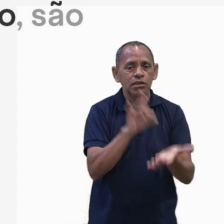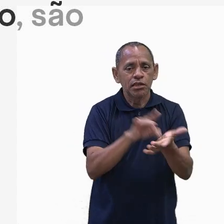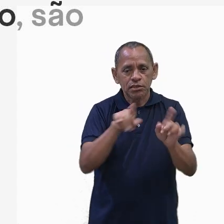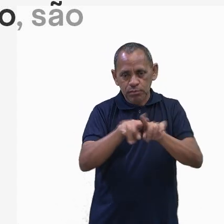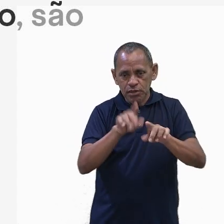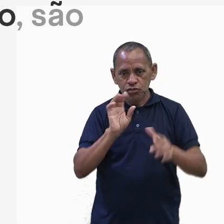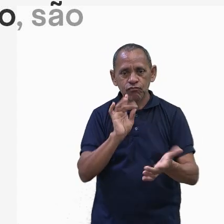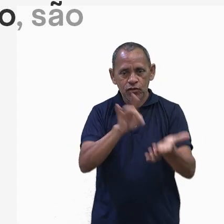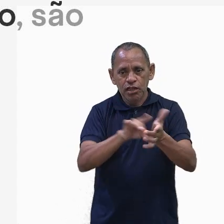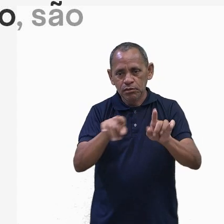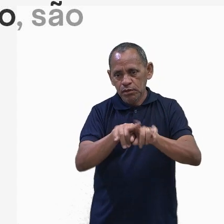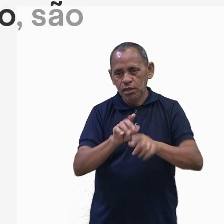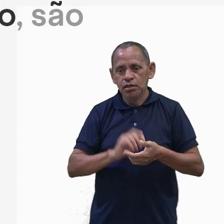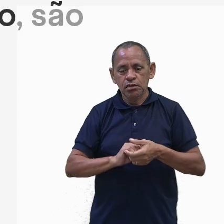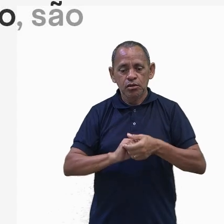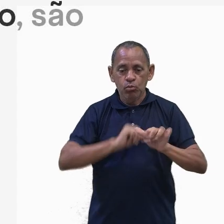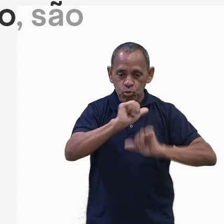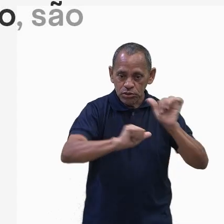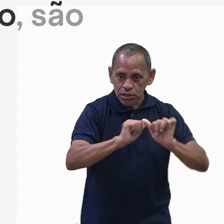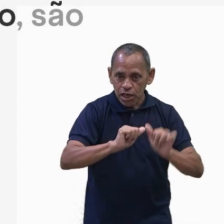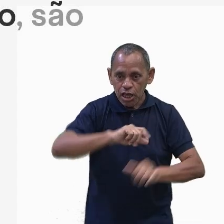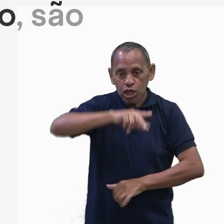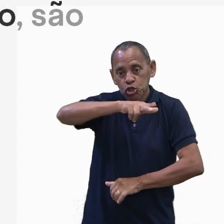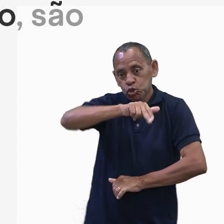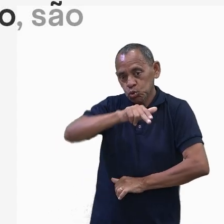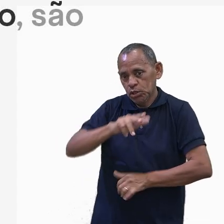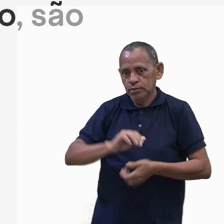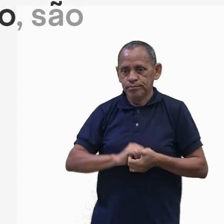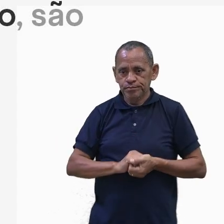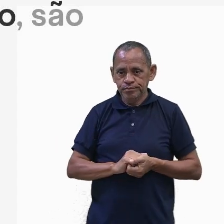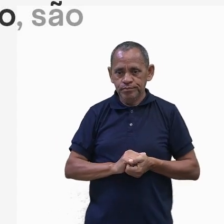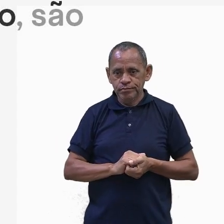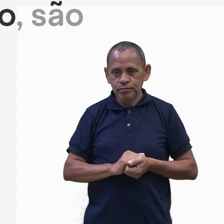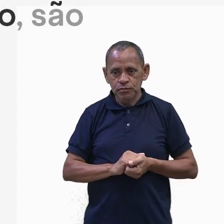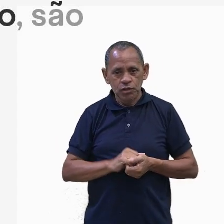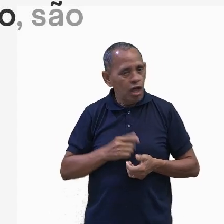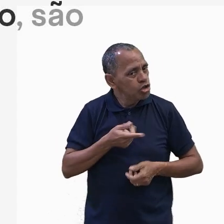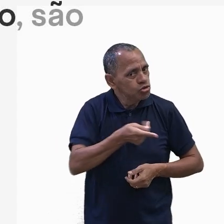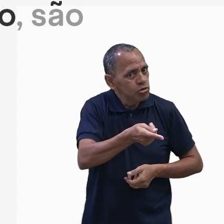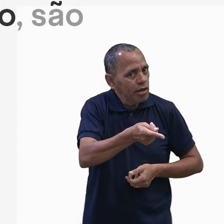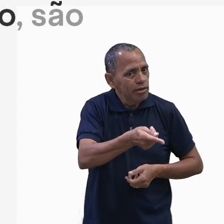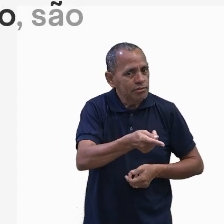ideia de imutabilidade. Ele é imutável, ele é eterno, ele é